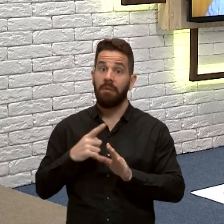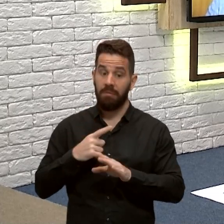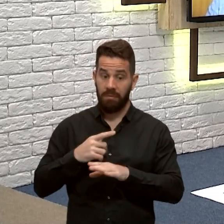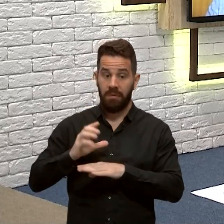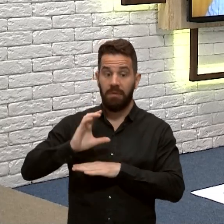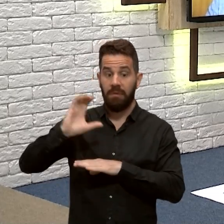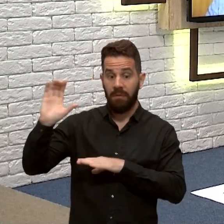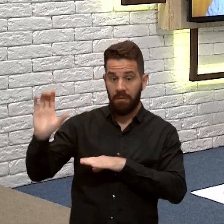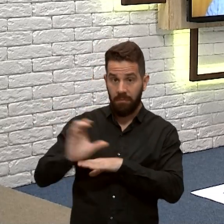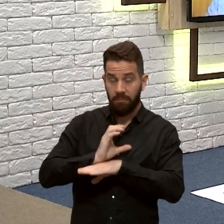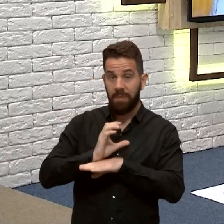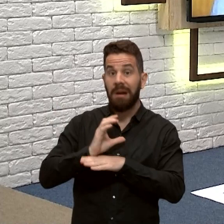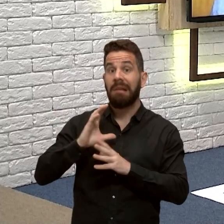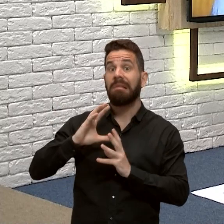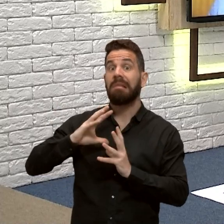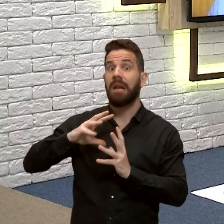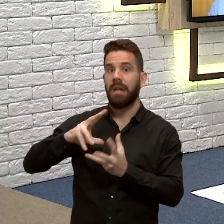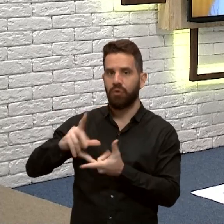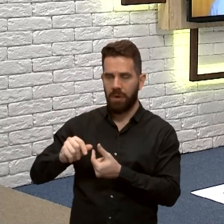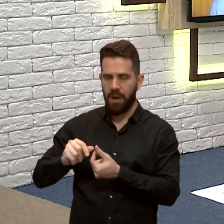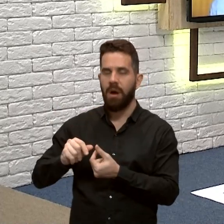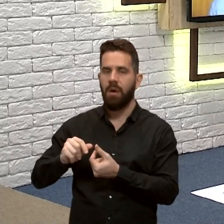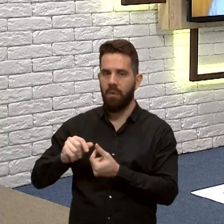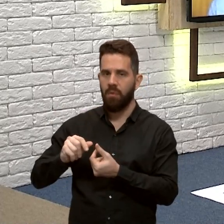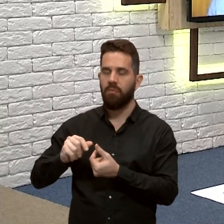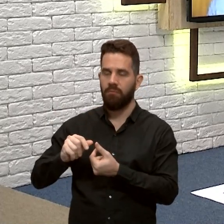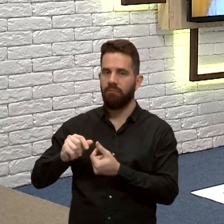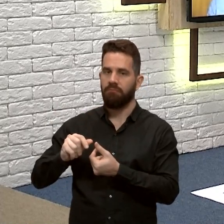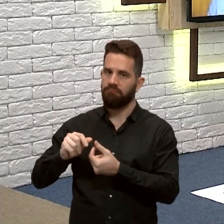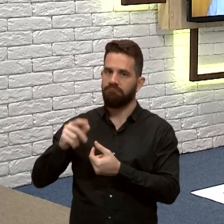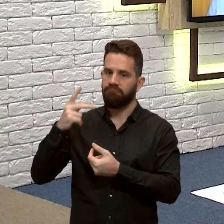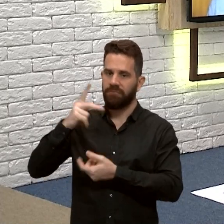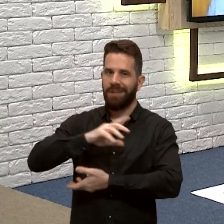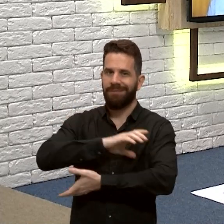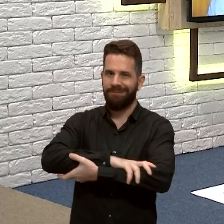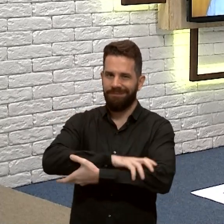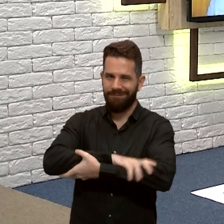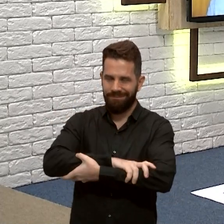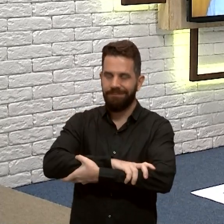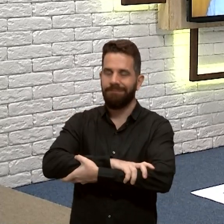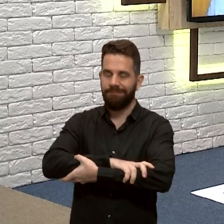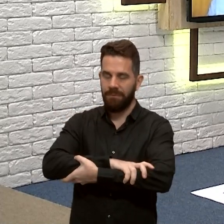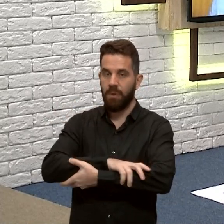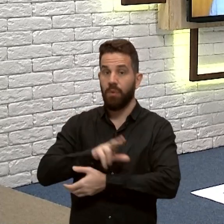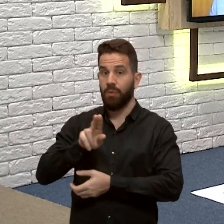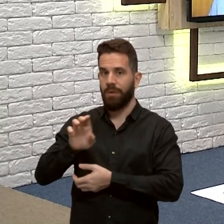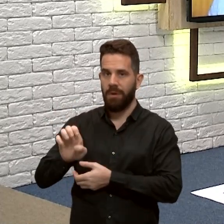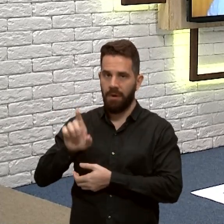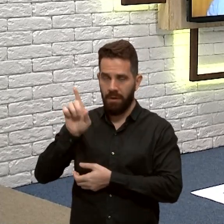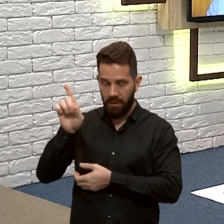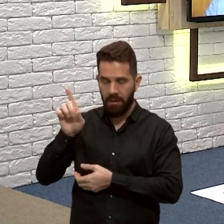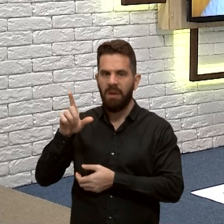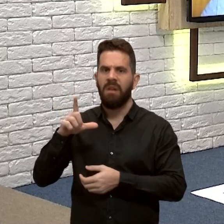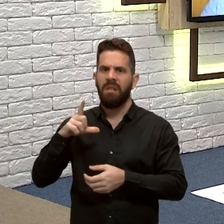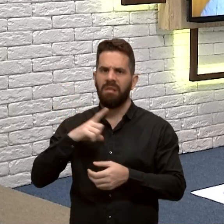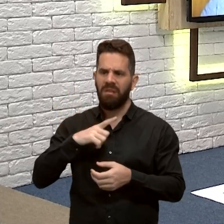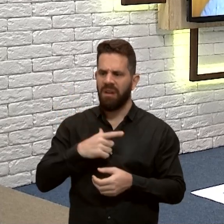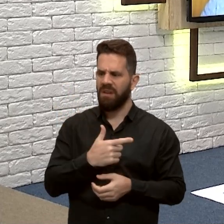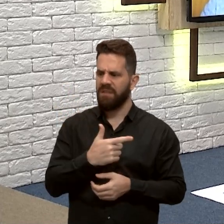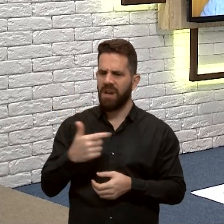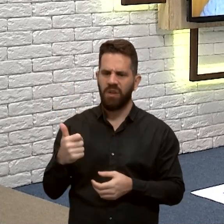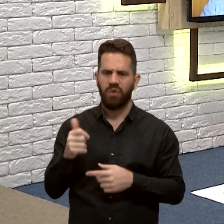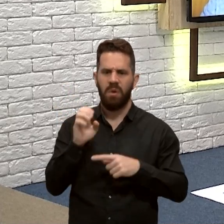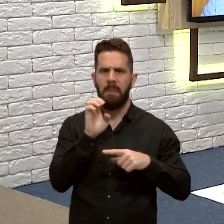cooperação internacional, né, através da União Europeia, e é um projeto que está articulado no país como um todo, né? São 21 estados que